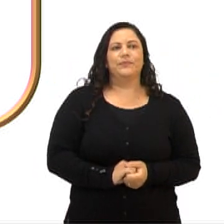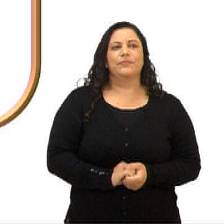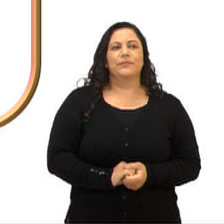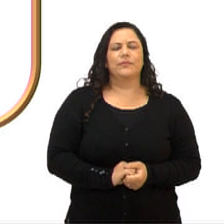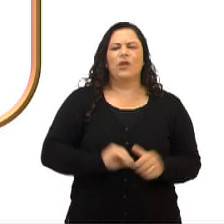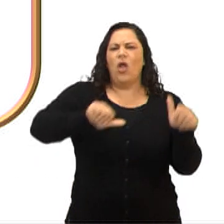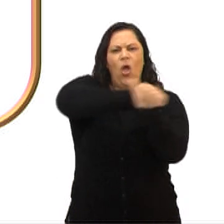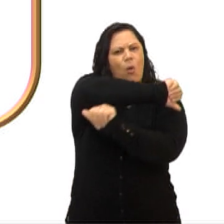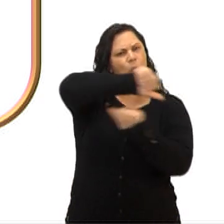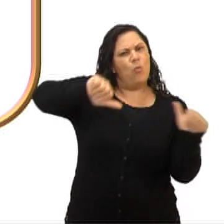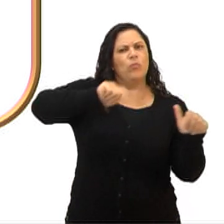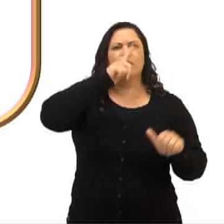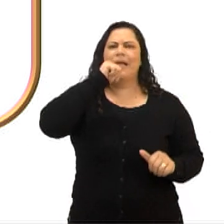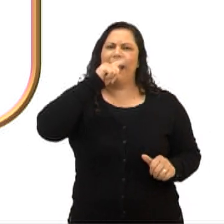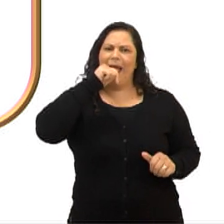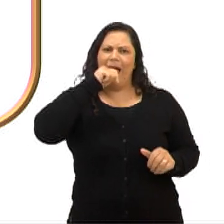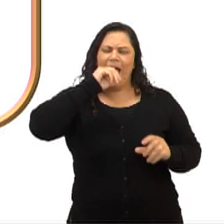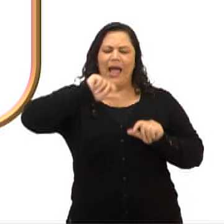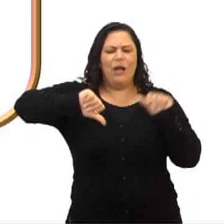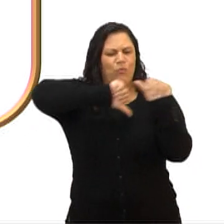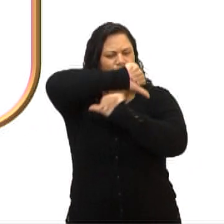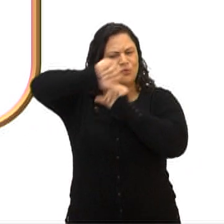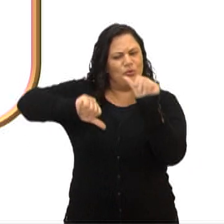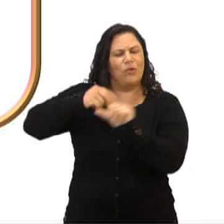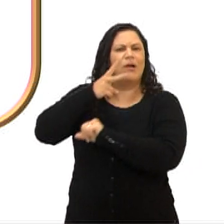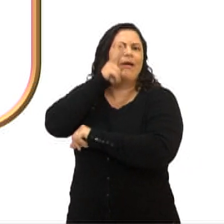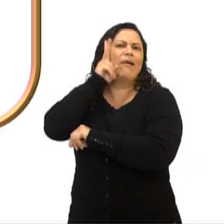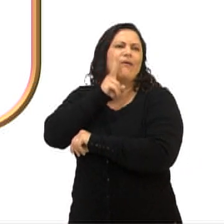Mudo a água em vinho, o mundo em pintura.